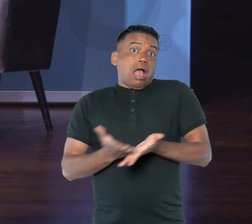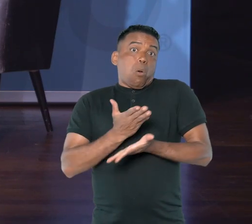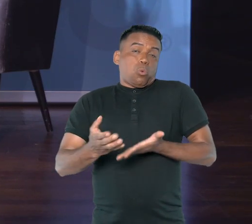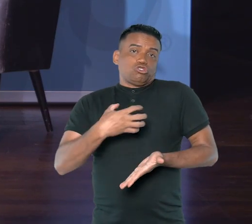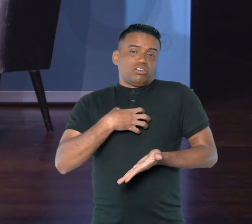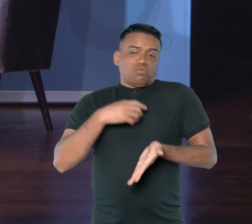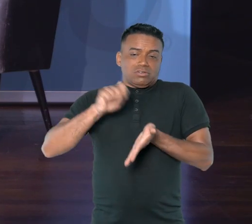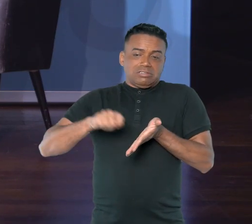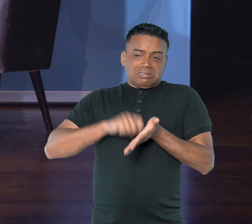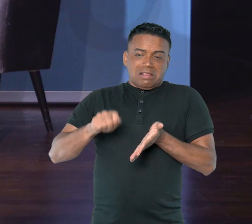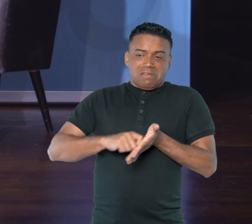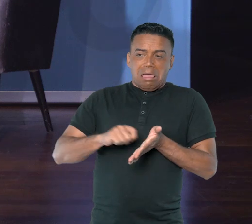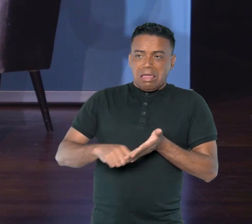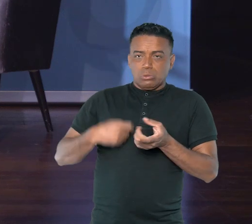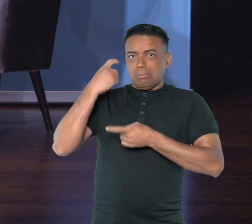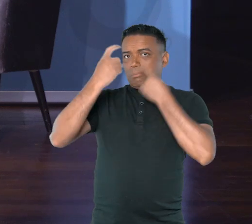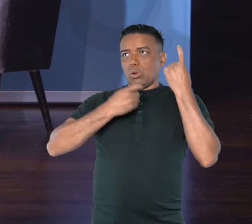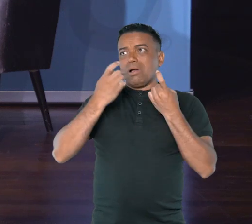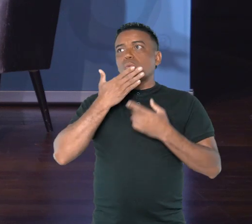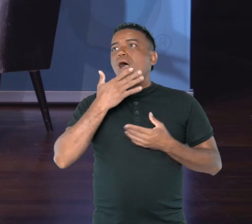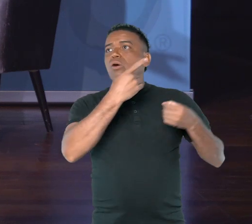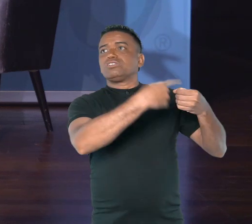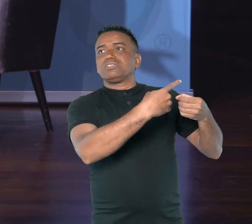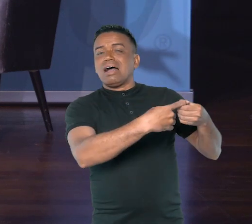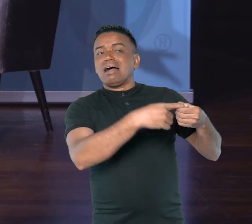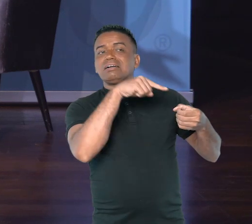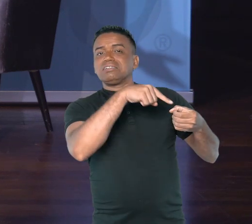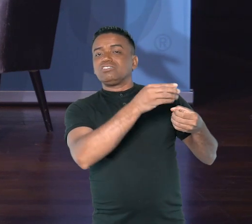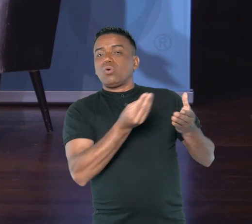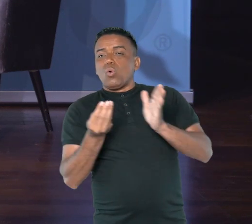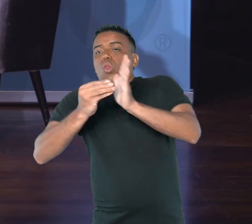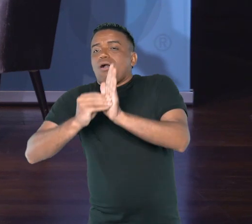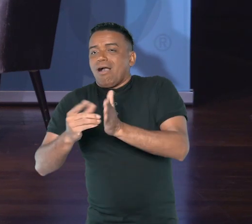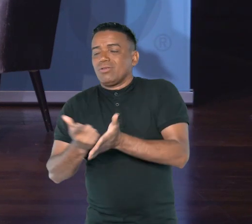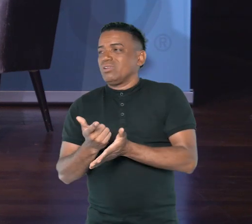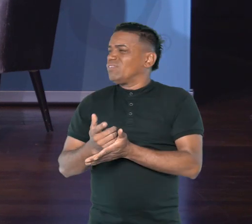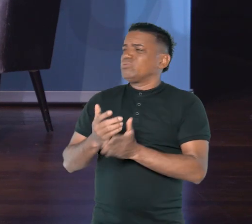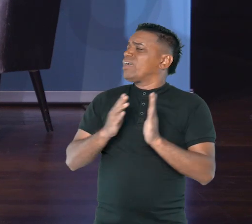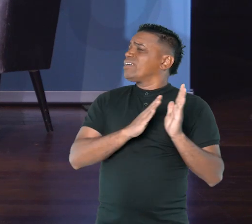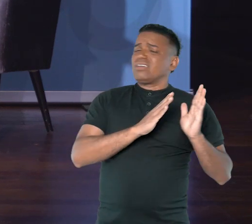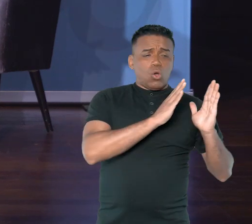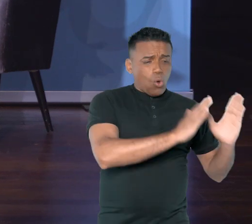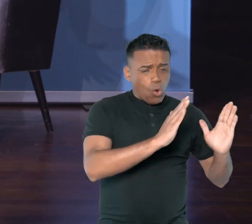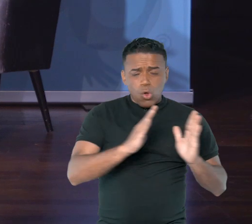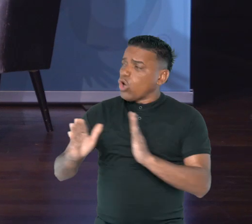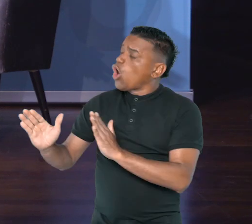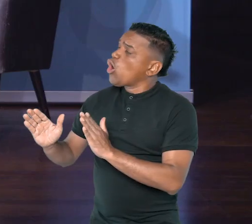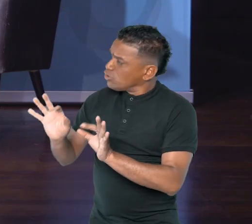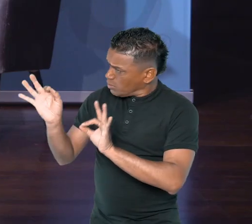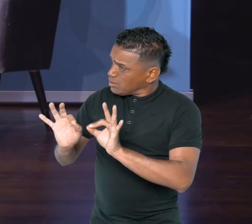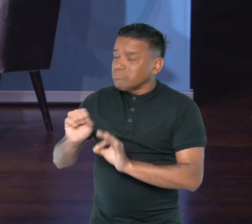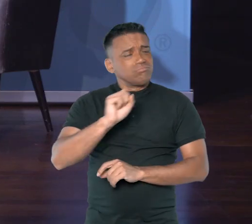sem me preocupar com que cidades ou sobre que cidades escrever. Sem ordem cronológica. Sem ordem